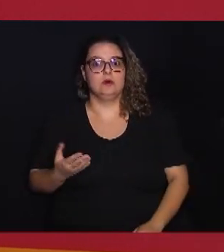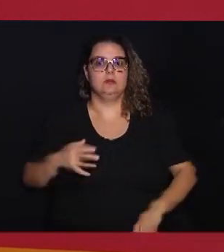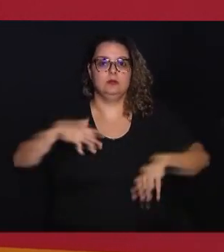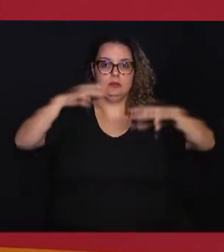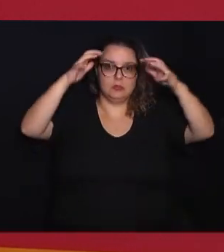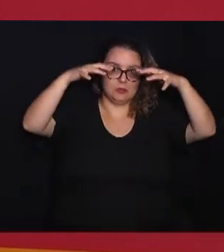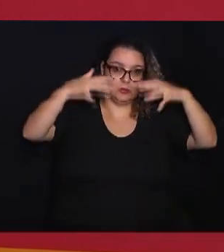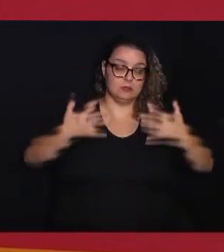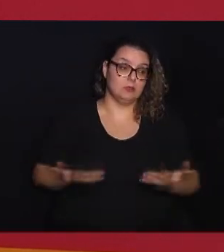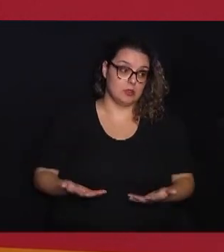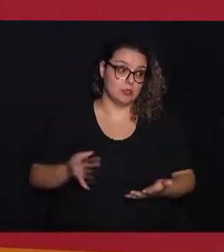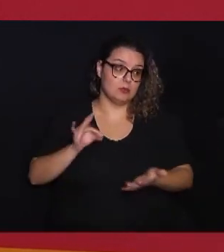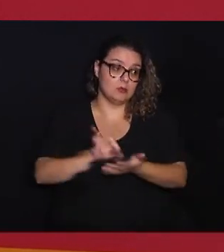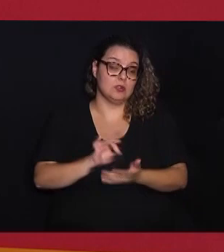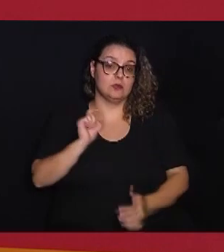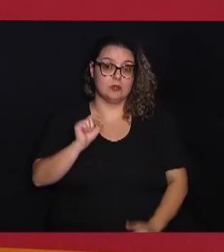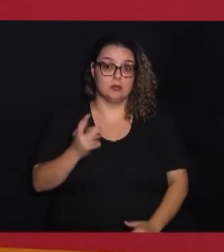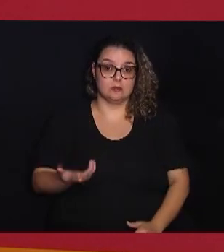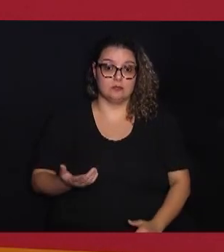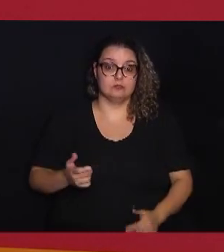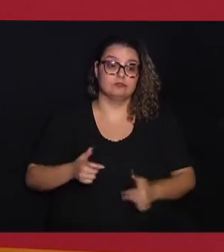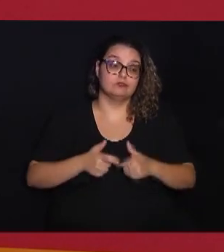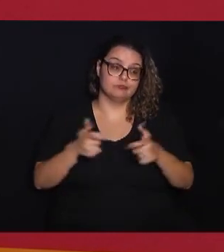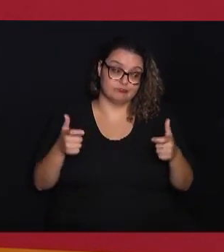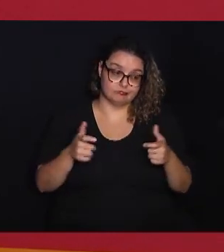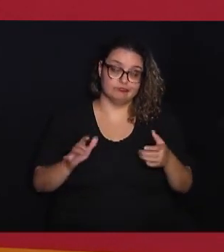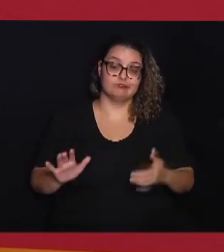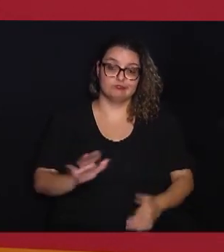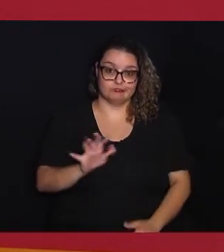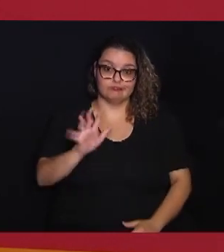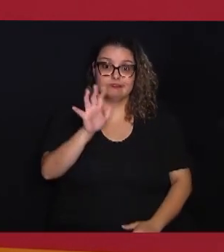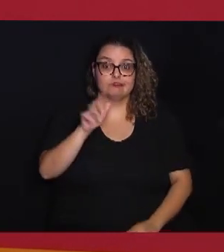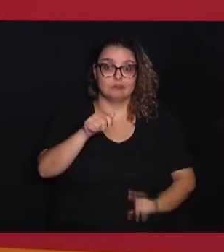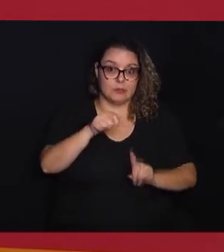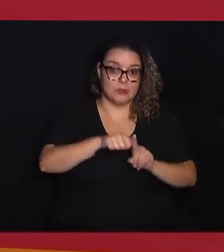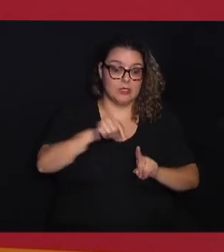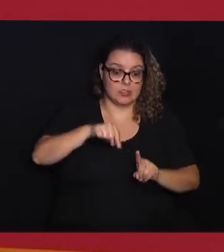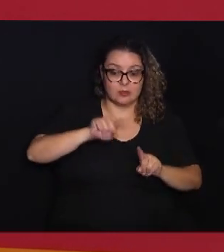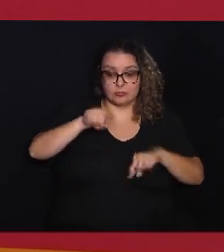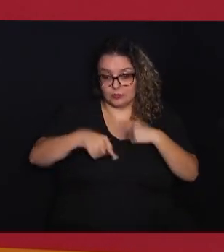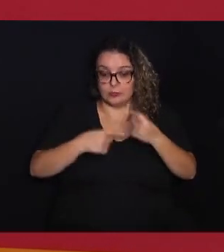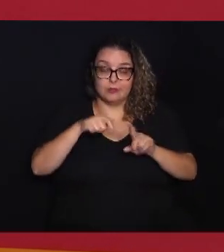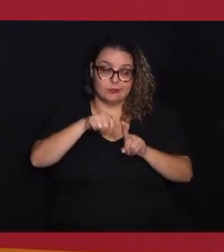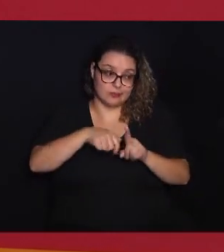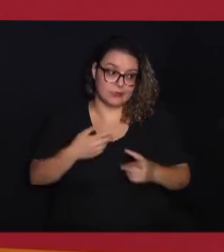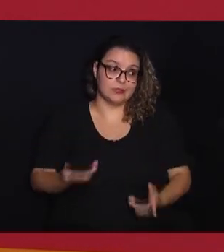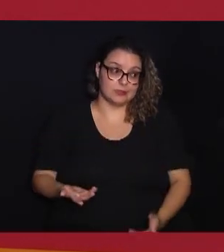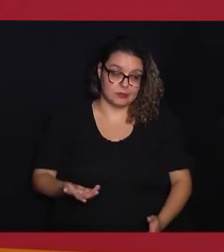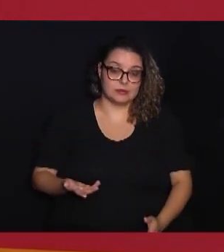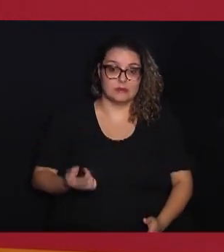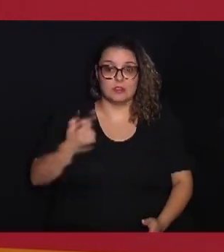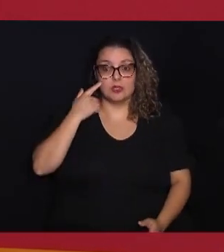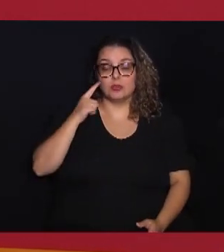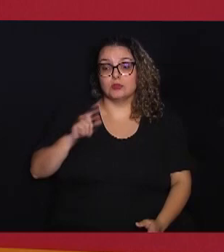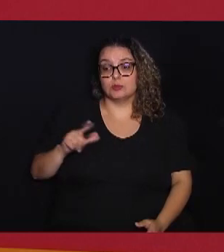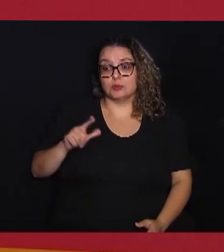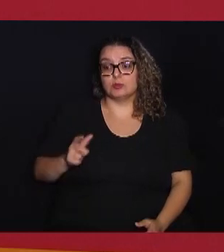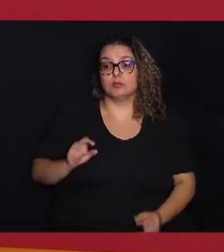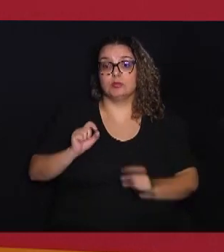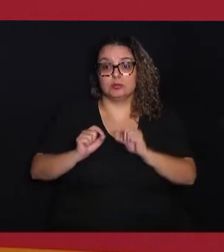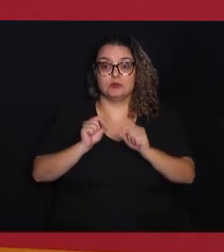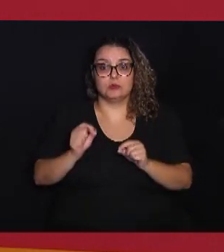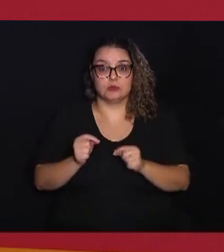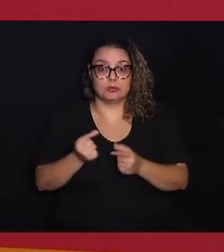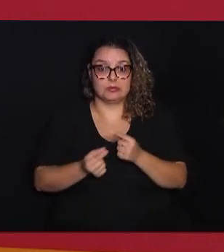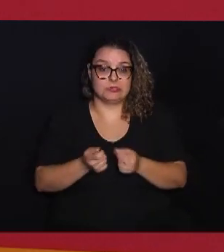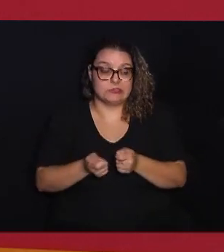vai chover, né? Mas o fato é que vai aumentar a conta desse mês, do próximo mês, e, obviamente,